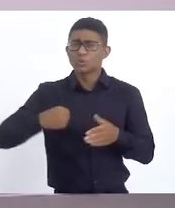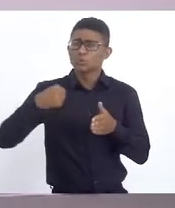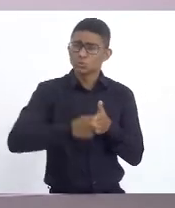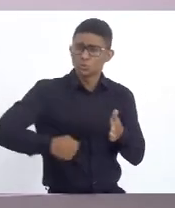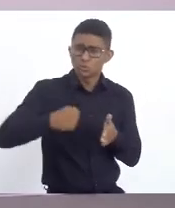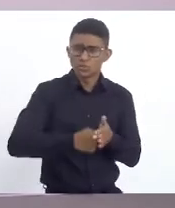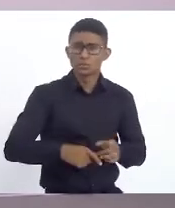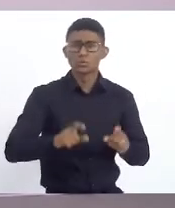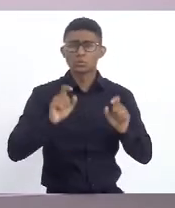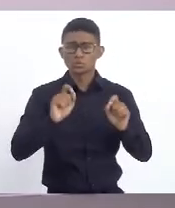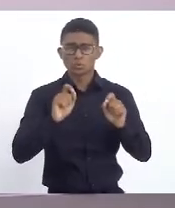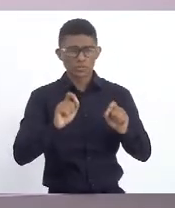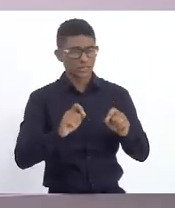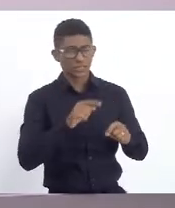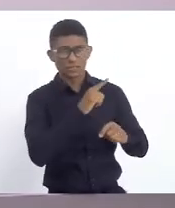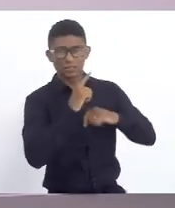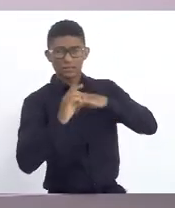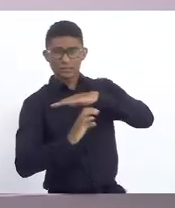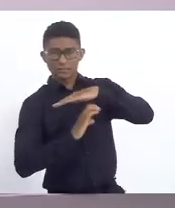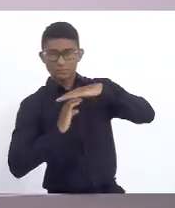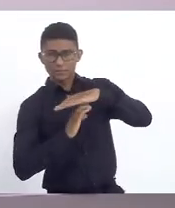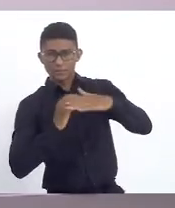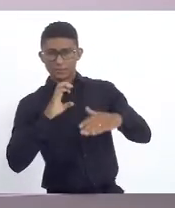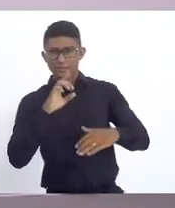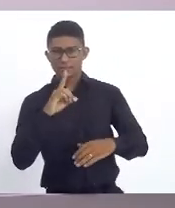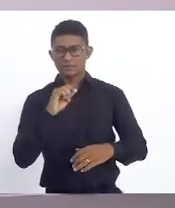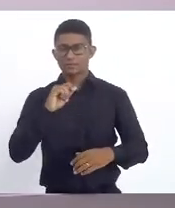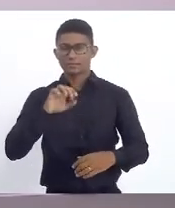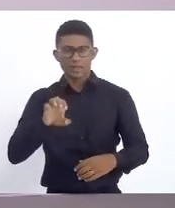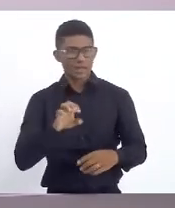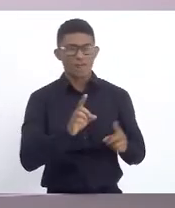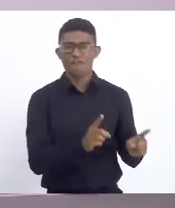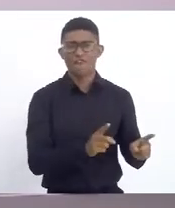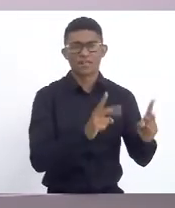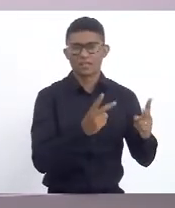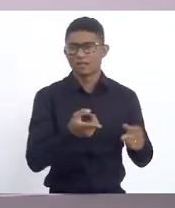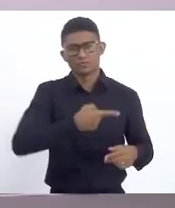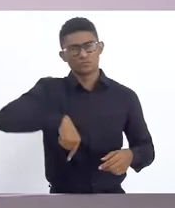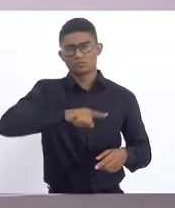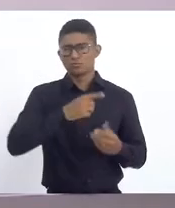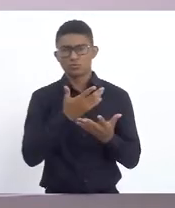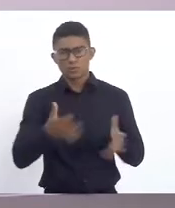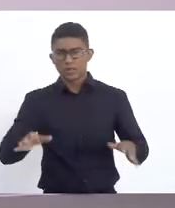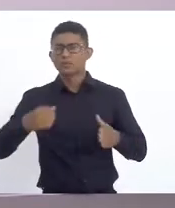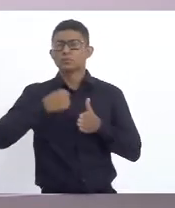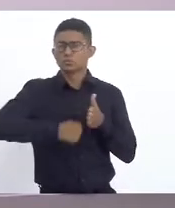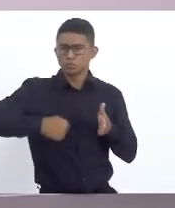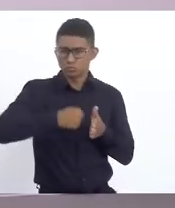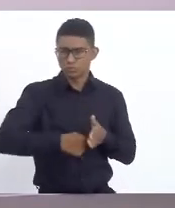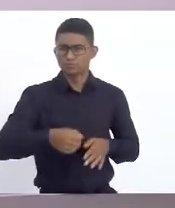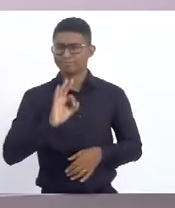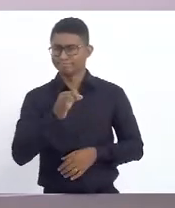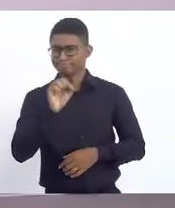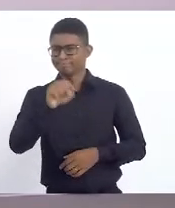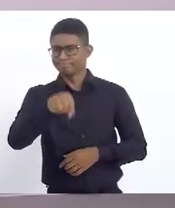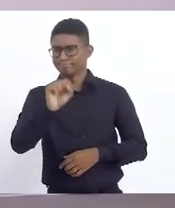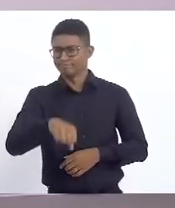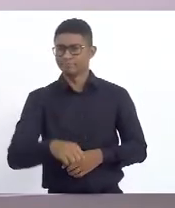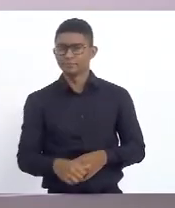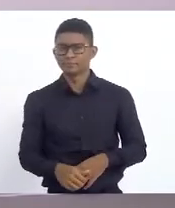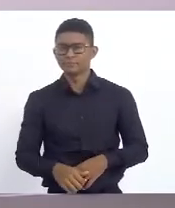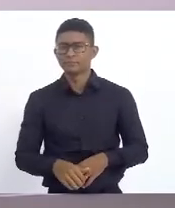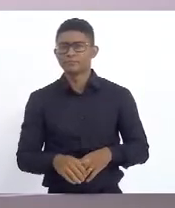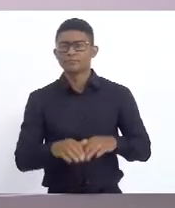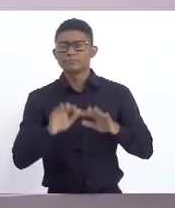SEDAI, nós quatro aqui, e o deputado Luiz Paulo lembrou, Humberto, vocês não dão a